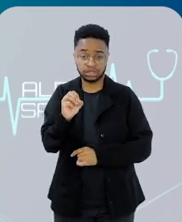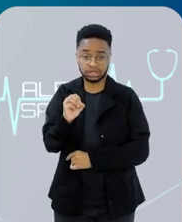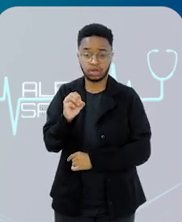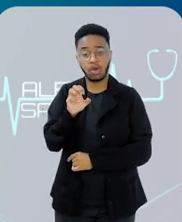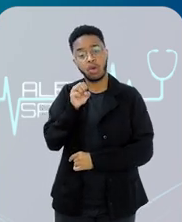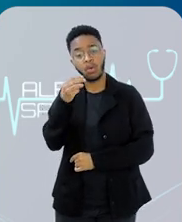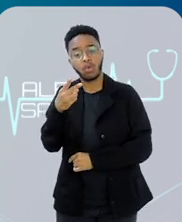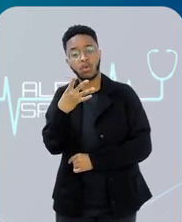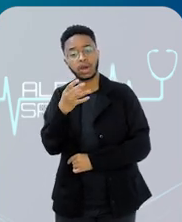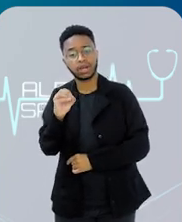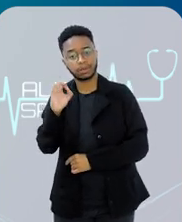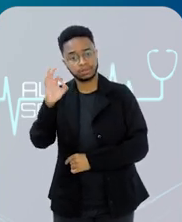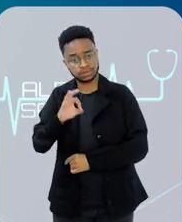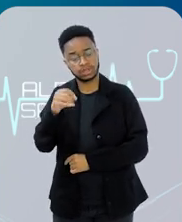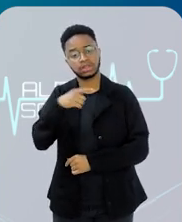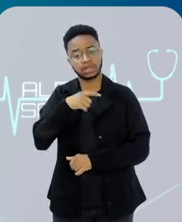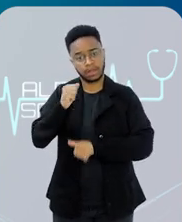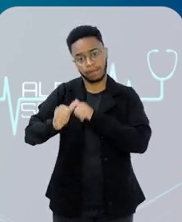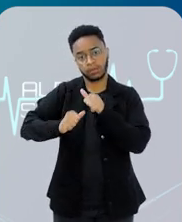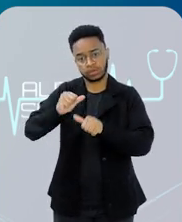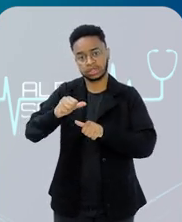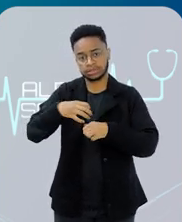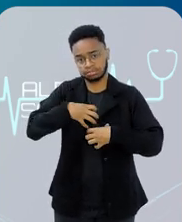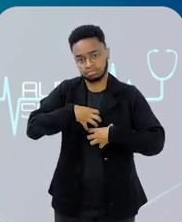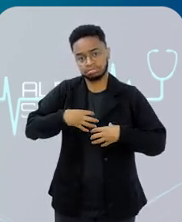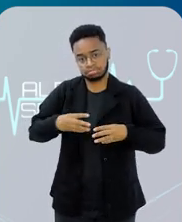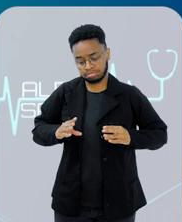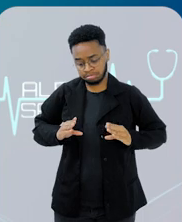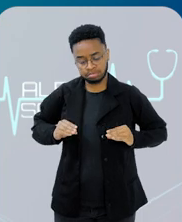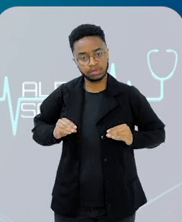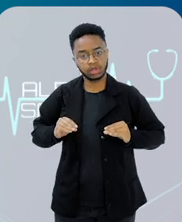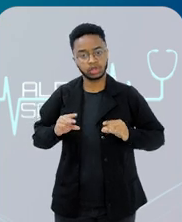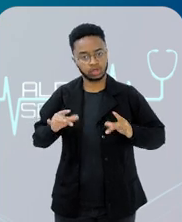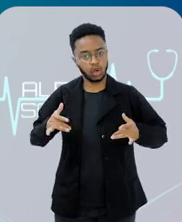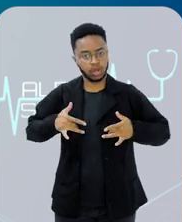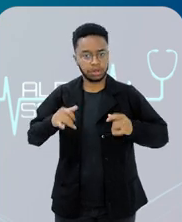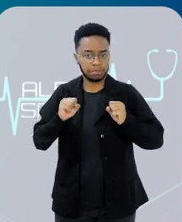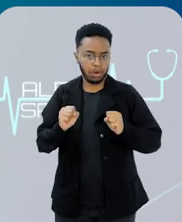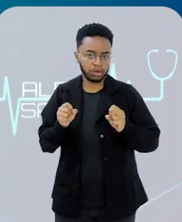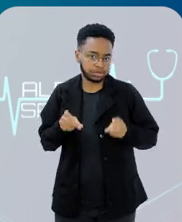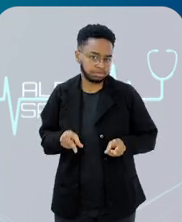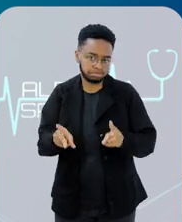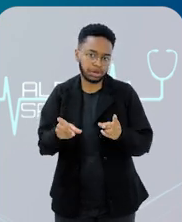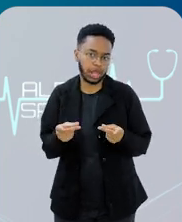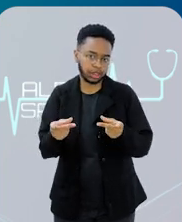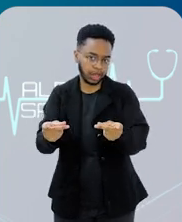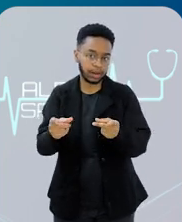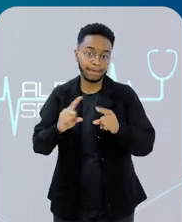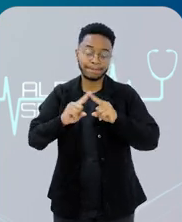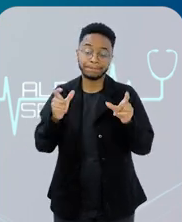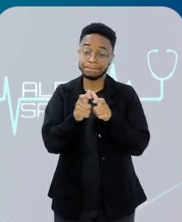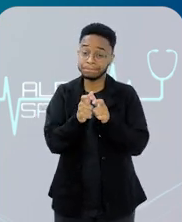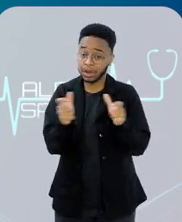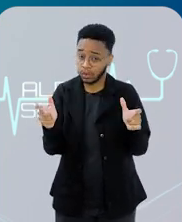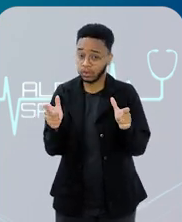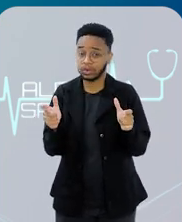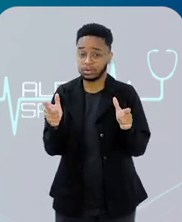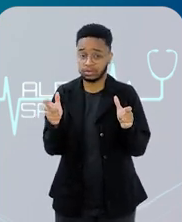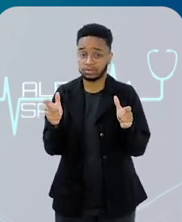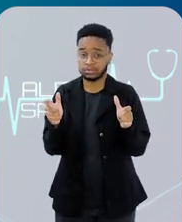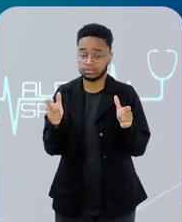40% das pacientes vão ter alguma alteração de sensibilidade que pode ser definitiva. Mas a grande